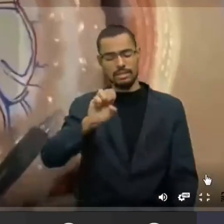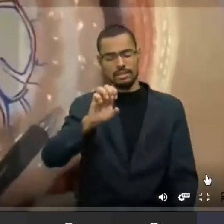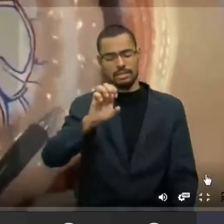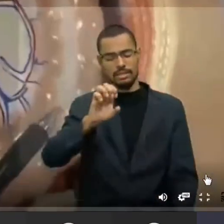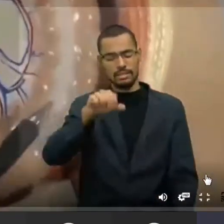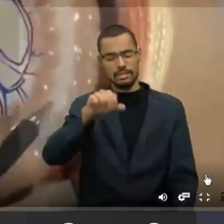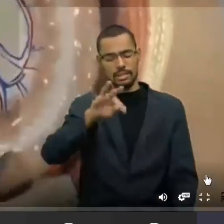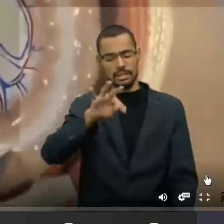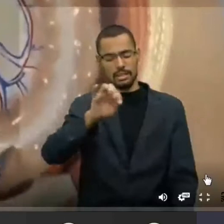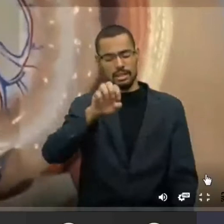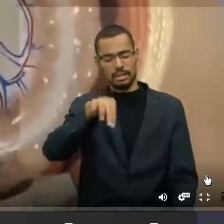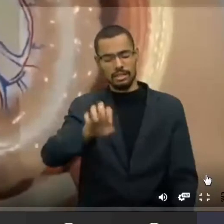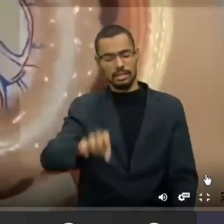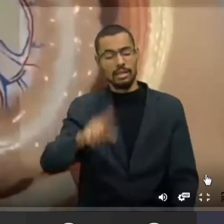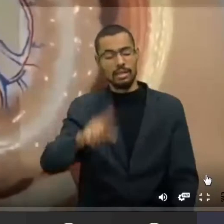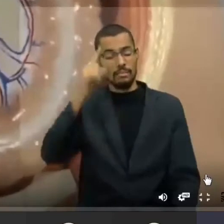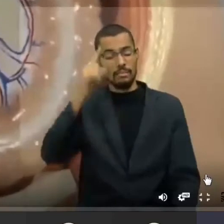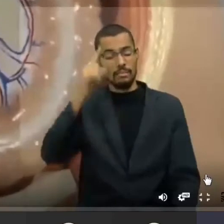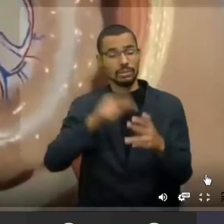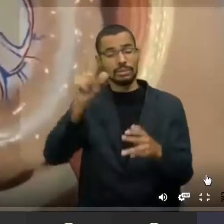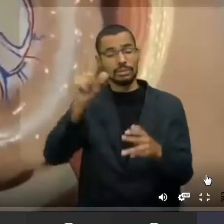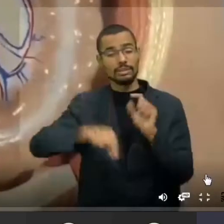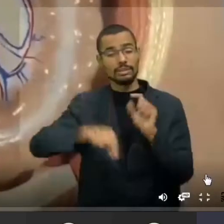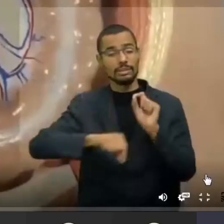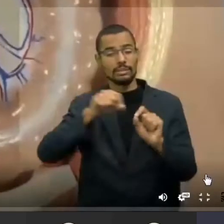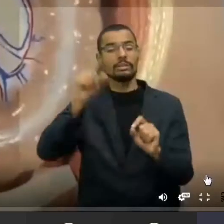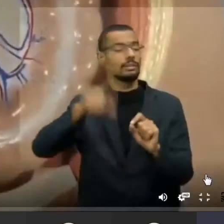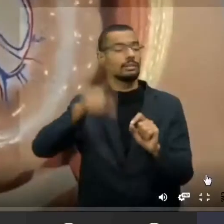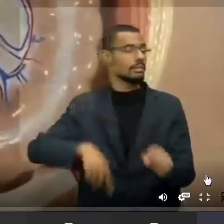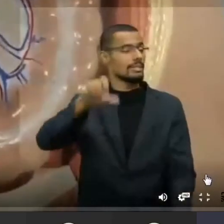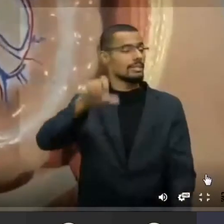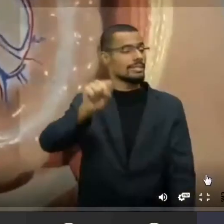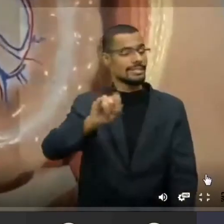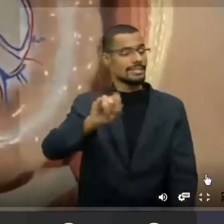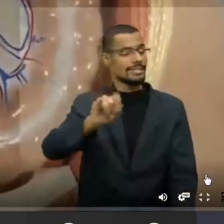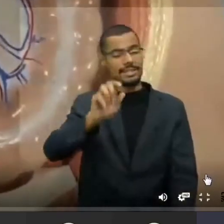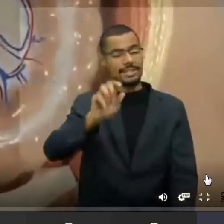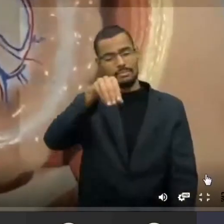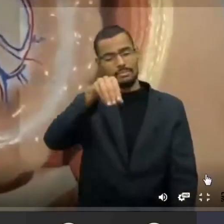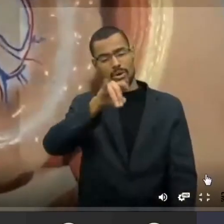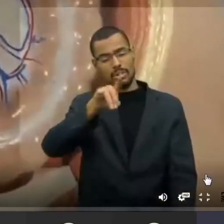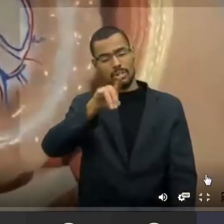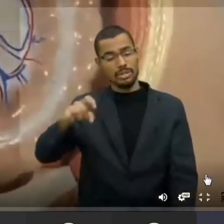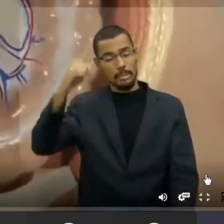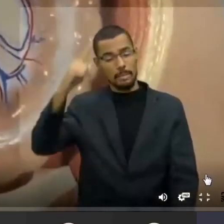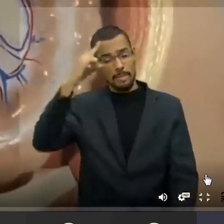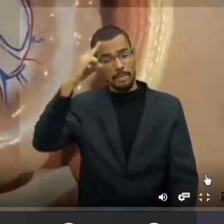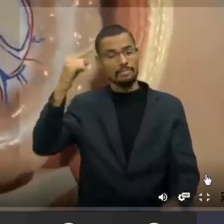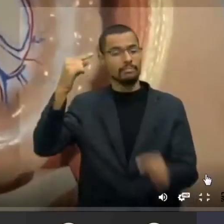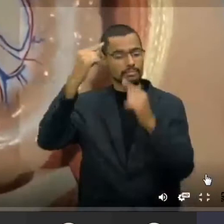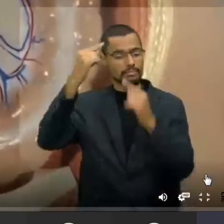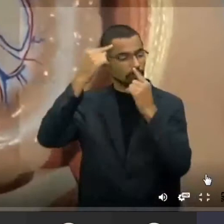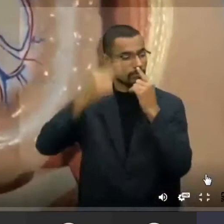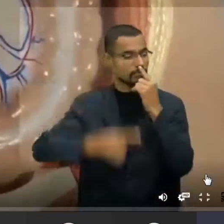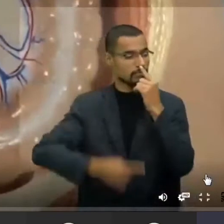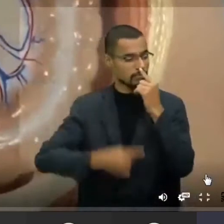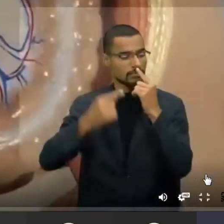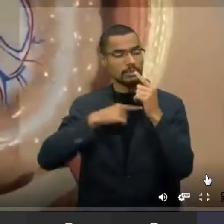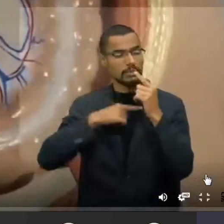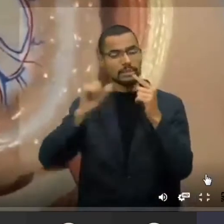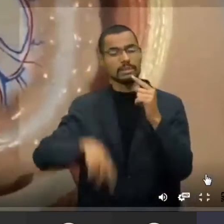descendente. Nessa curvatura eu tenho o colo sigmoide e ele faz a conexão então com o reto